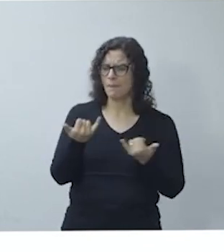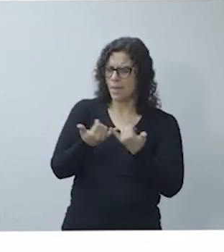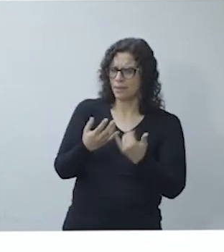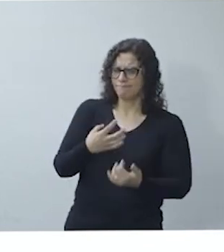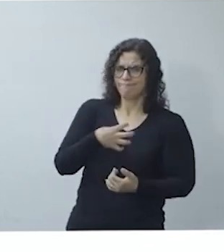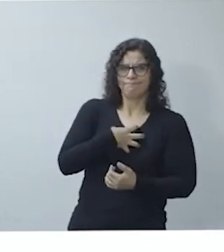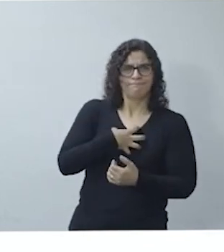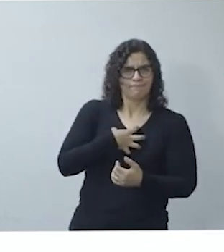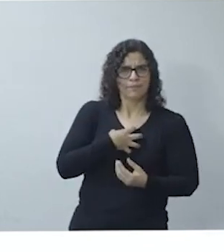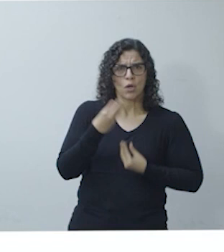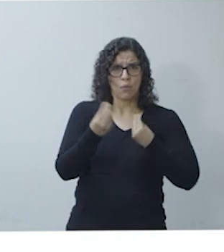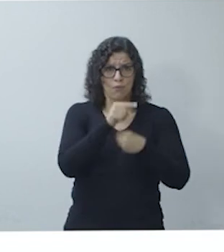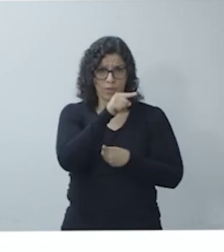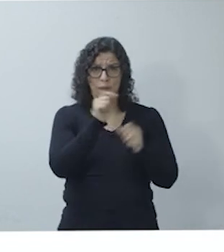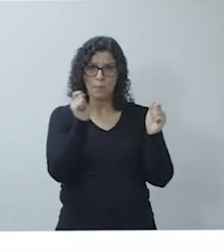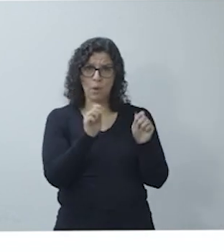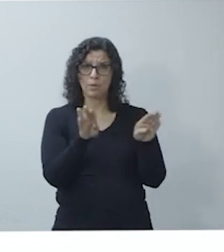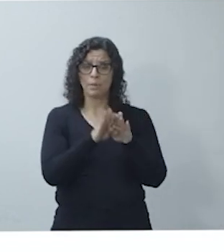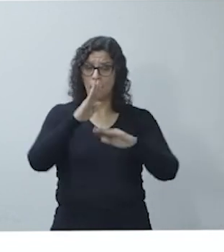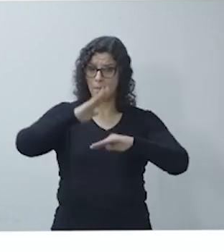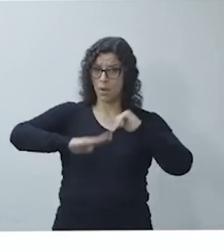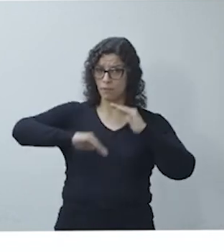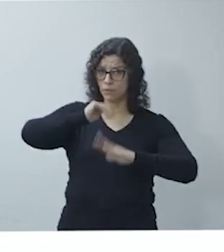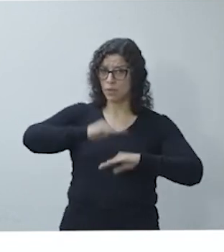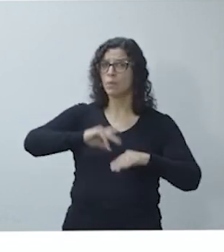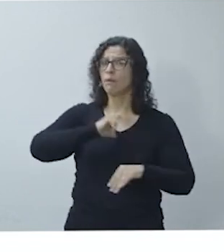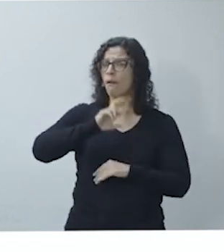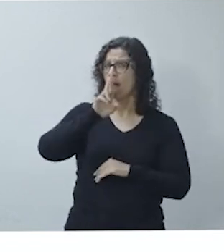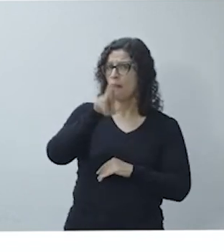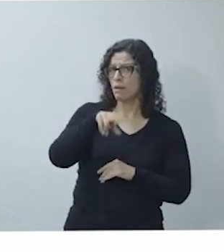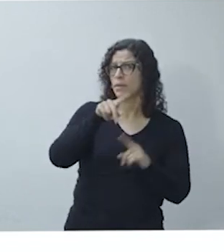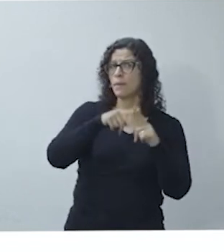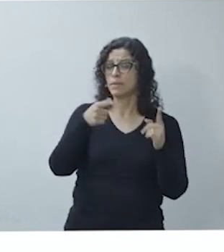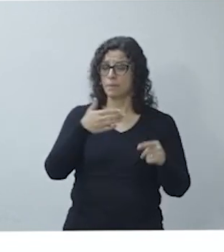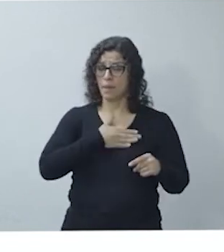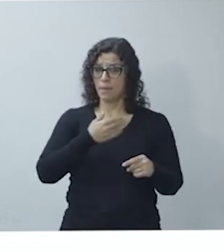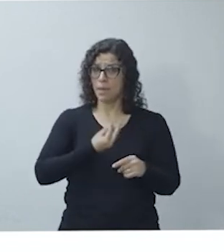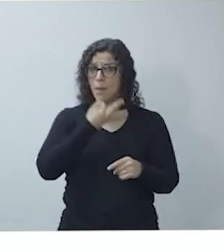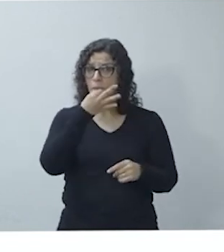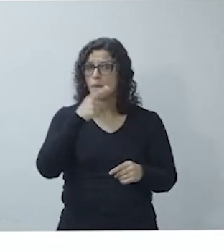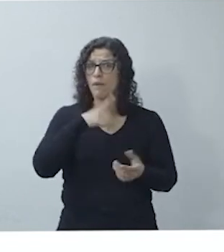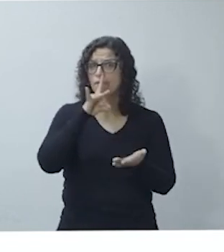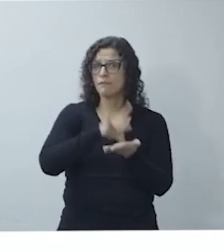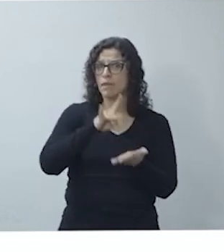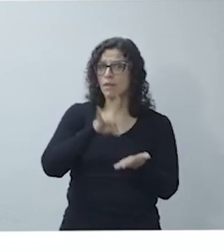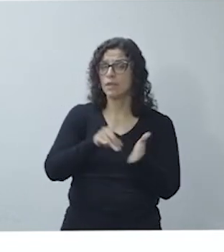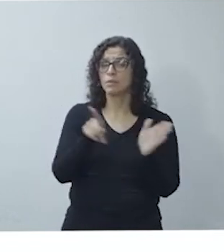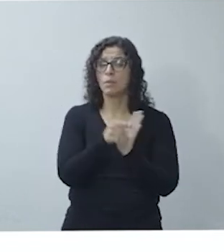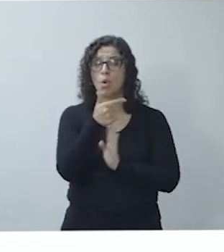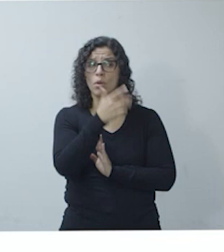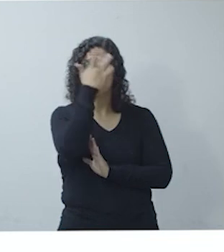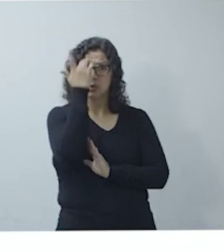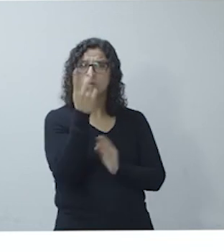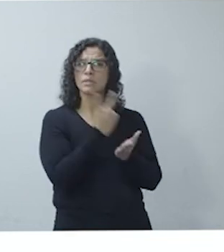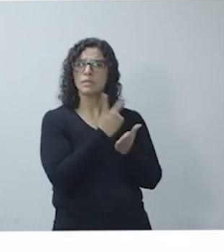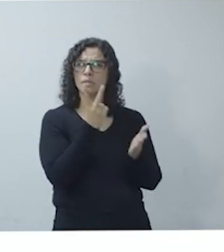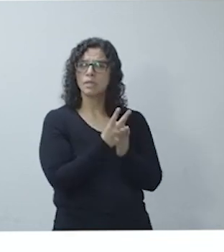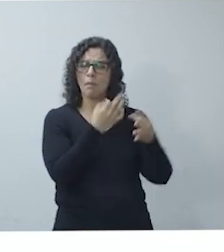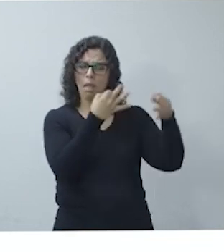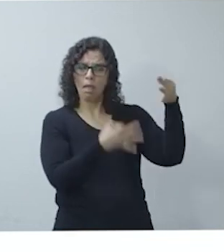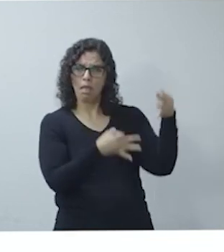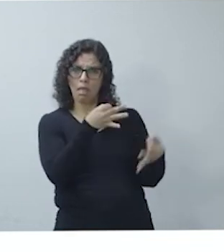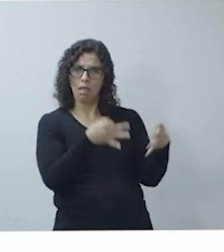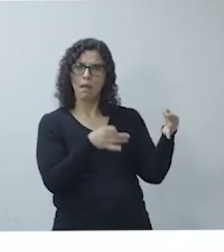seco. Pode ser que Vossa Excelência profissionalmente tenha razão, mas para mim a verdade é a dos outros, que sempre a